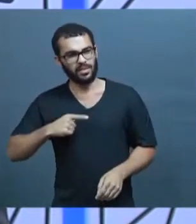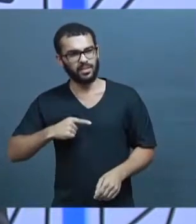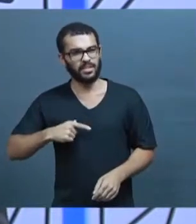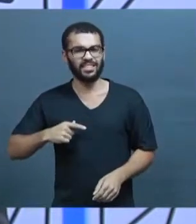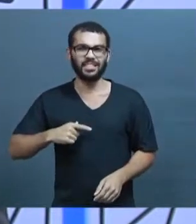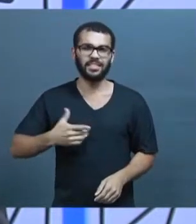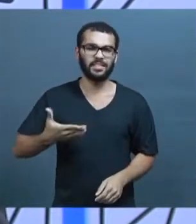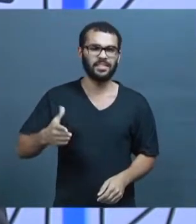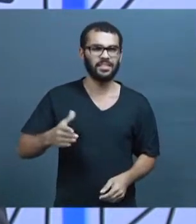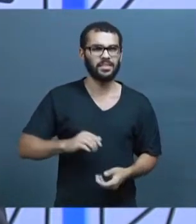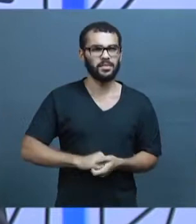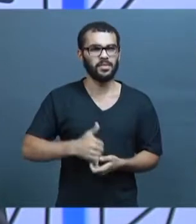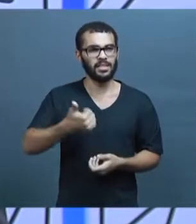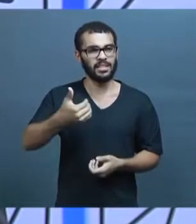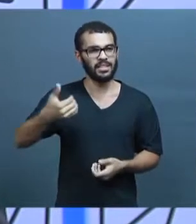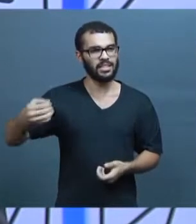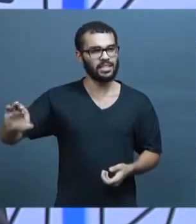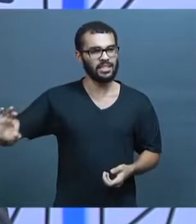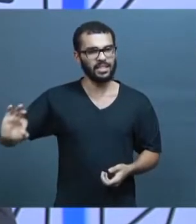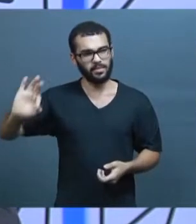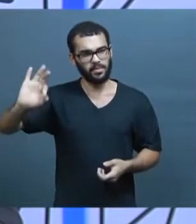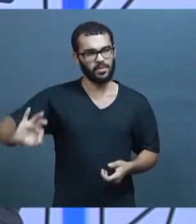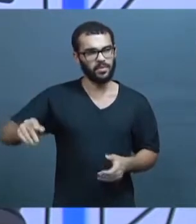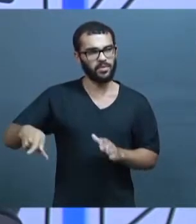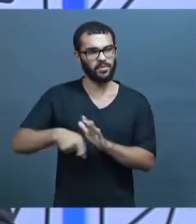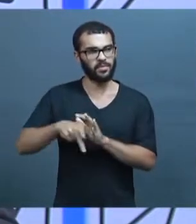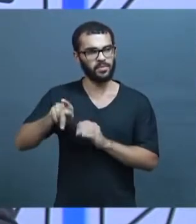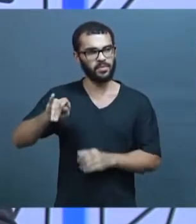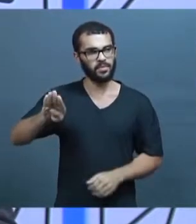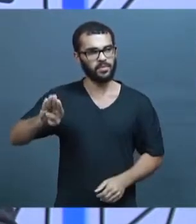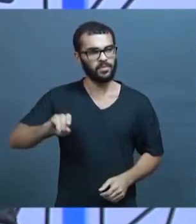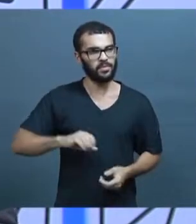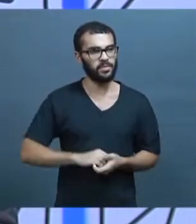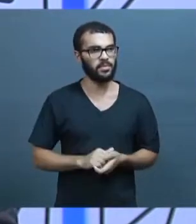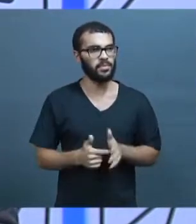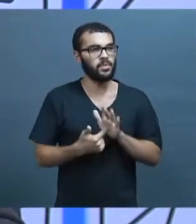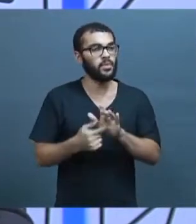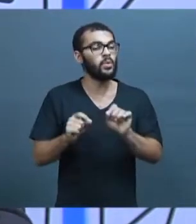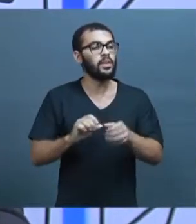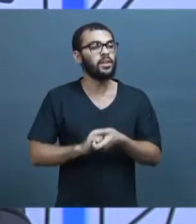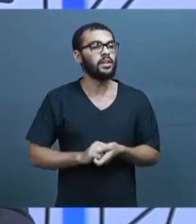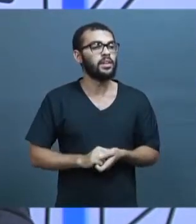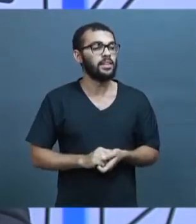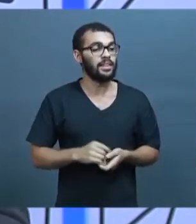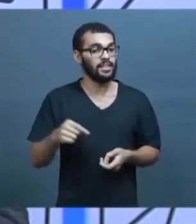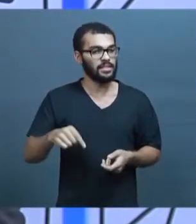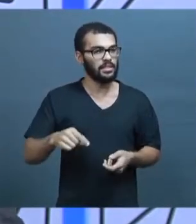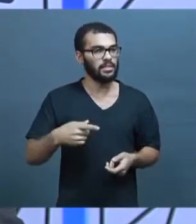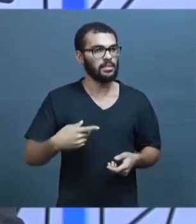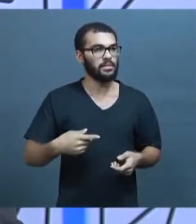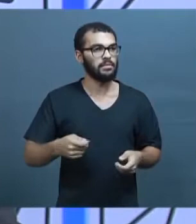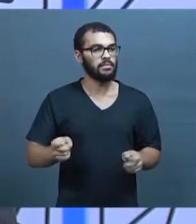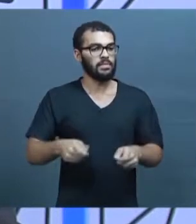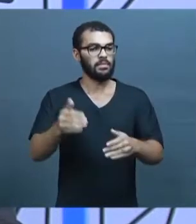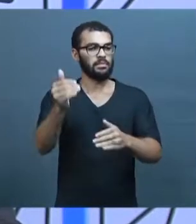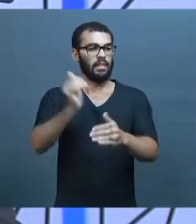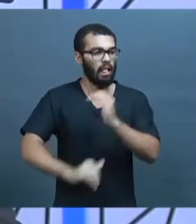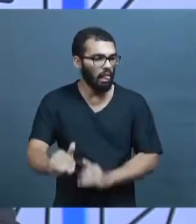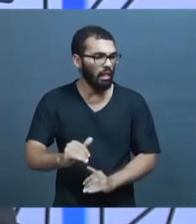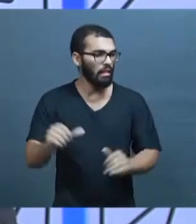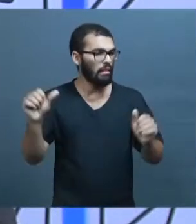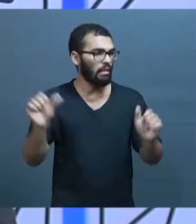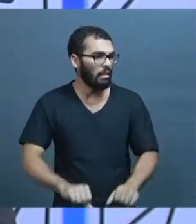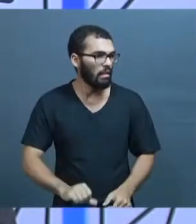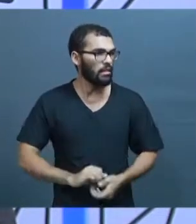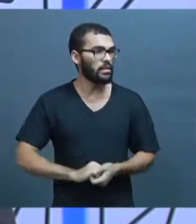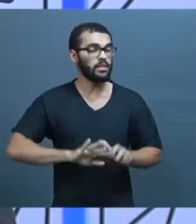pública de 100% do PIB. Isso significa que o país está à beira de quebrar. Não por acaso o governo está